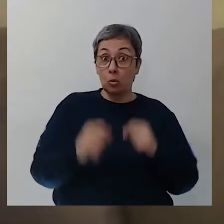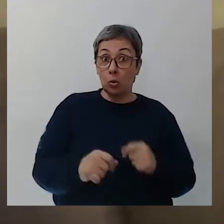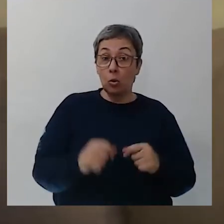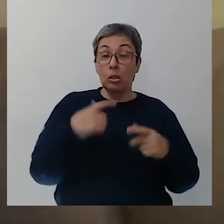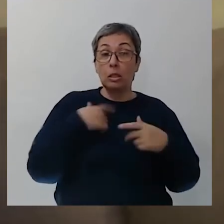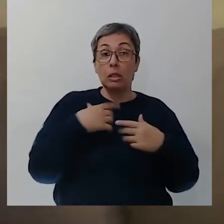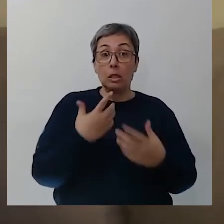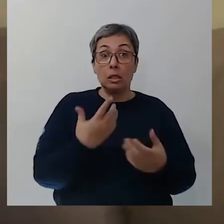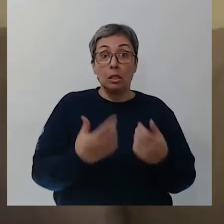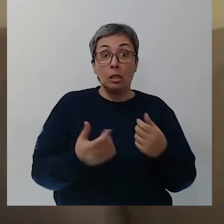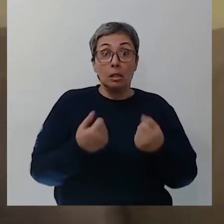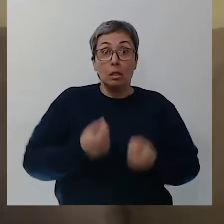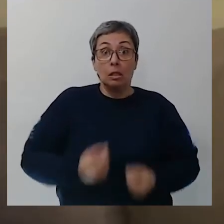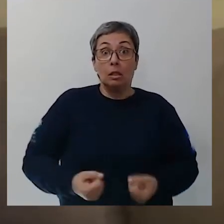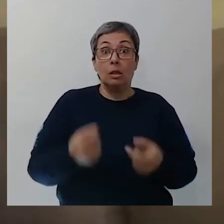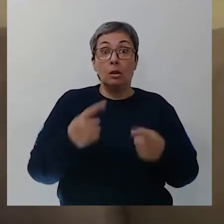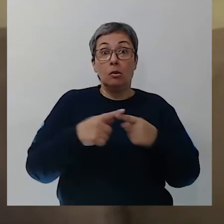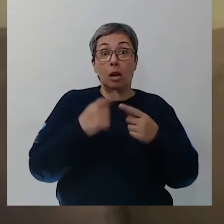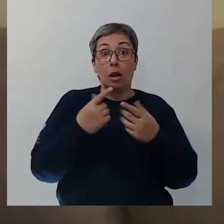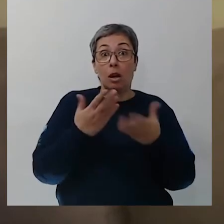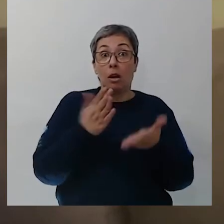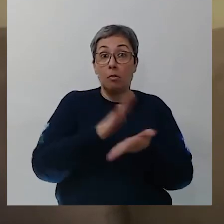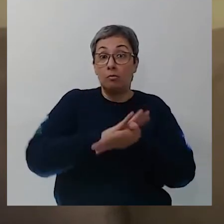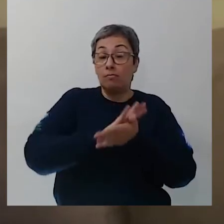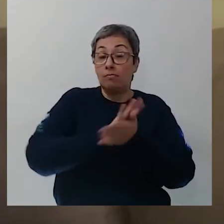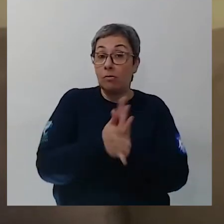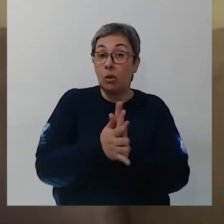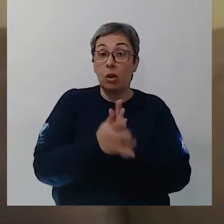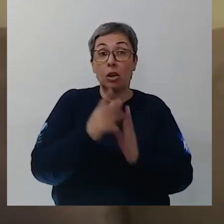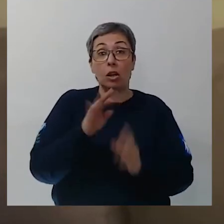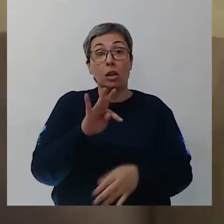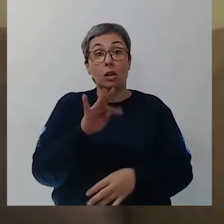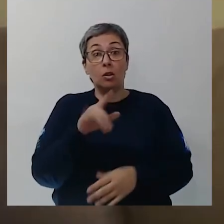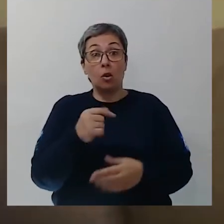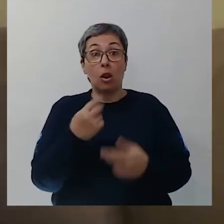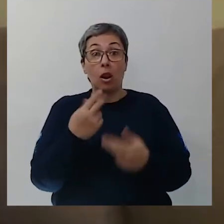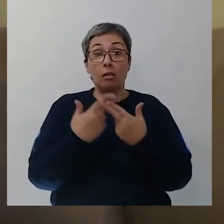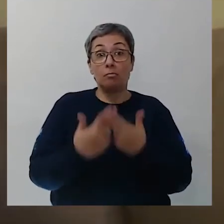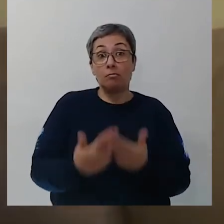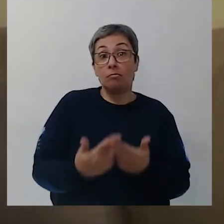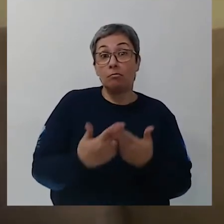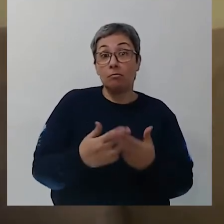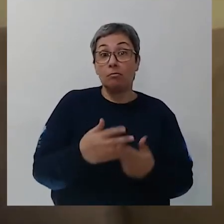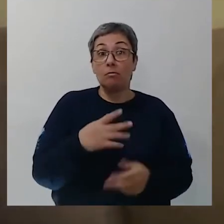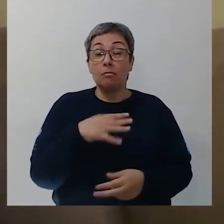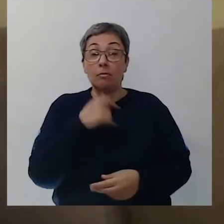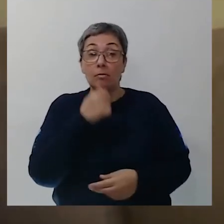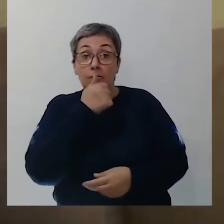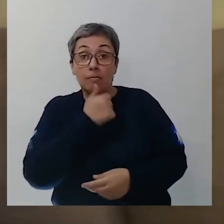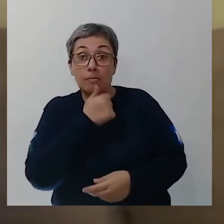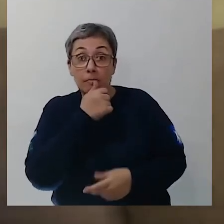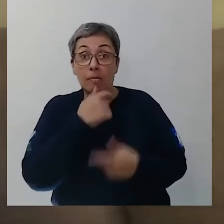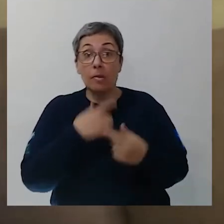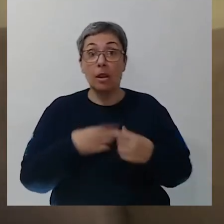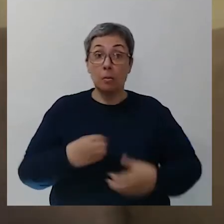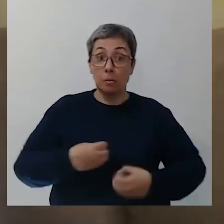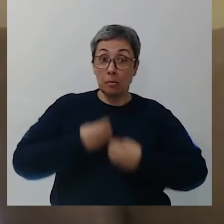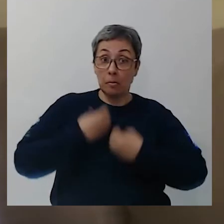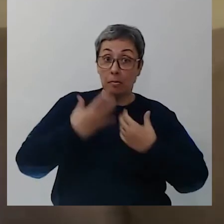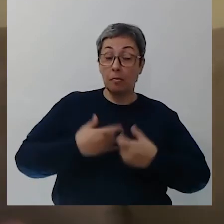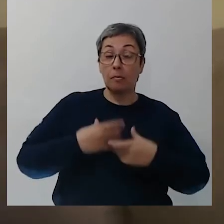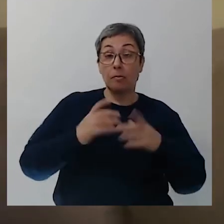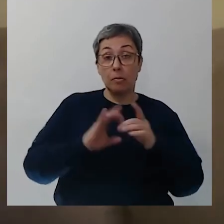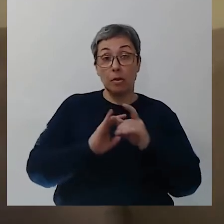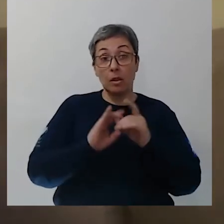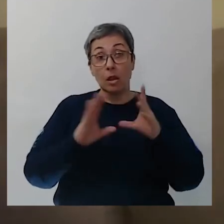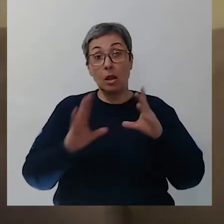os intolerantes, isso levará ao desaparecimento da tolerância. Se eu posso me expressar livremente, ou seja, todos os